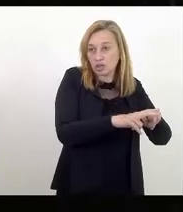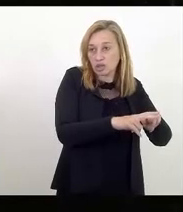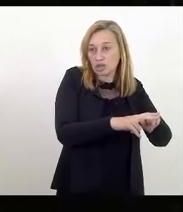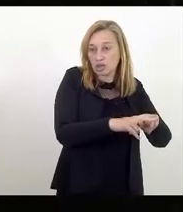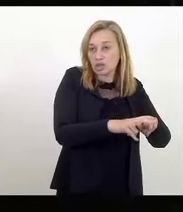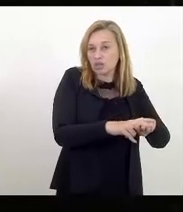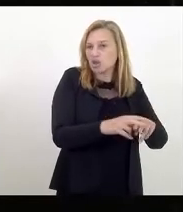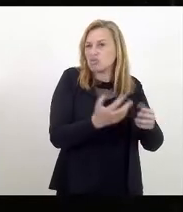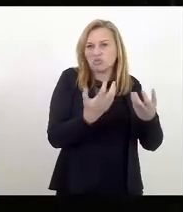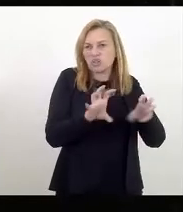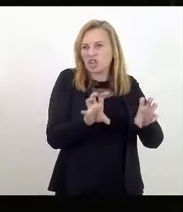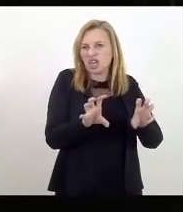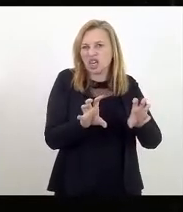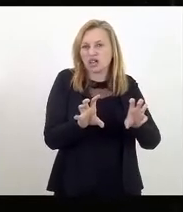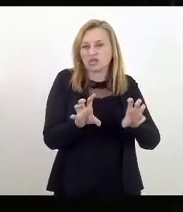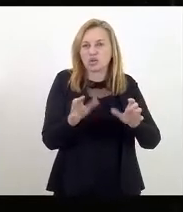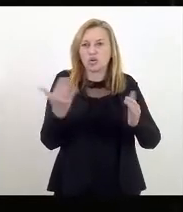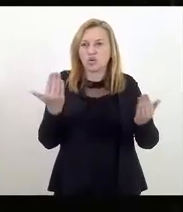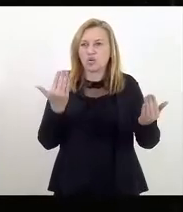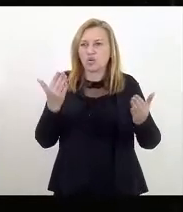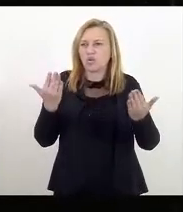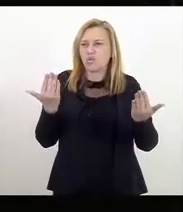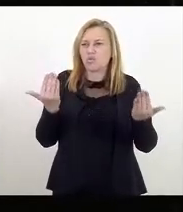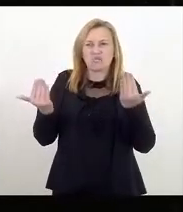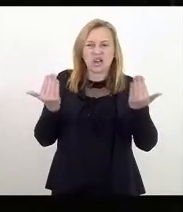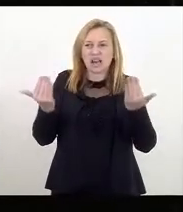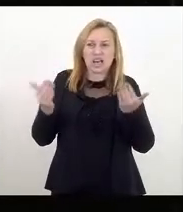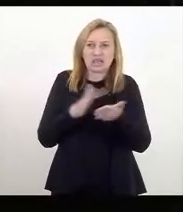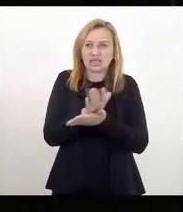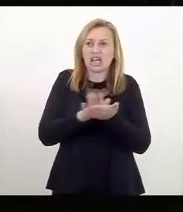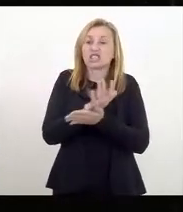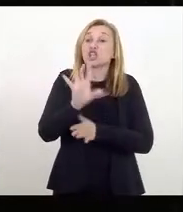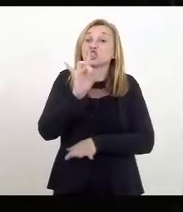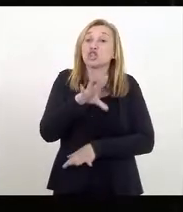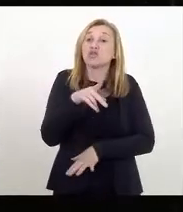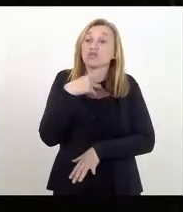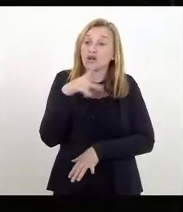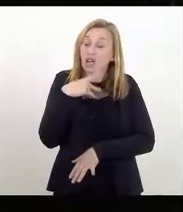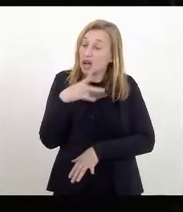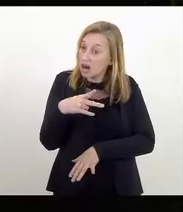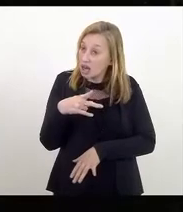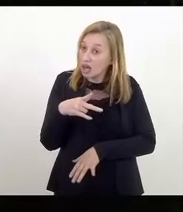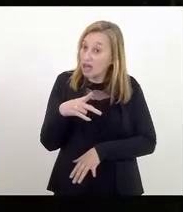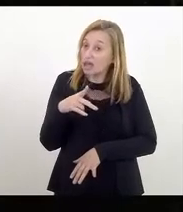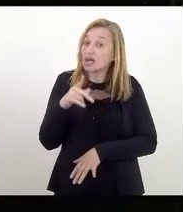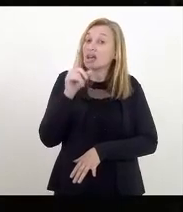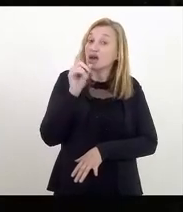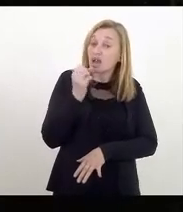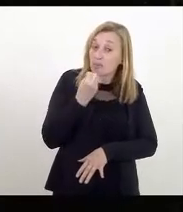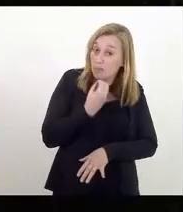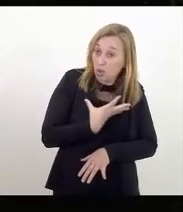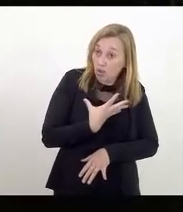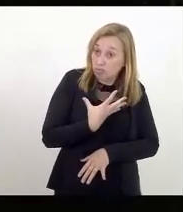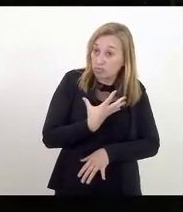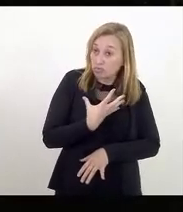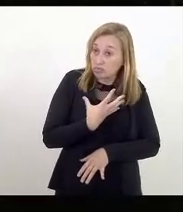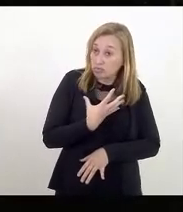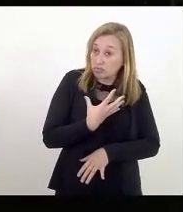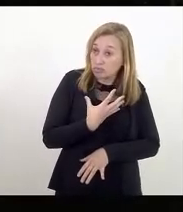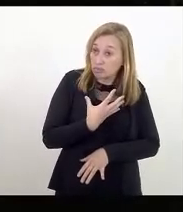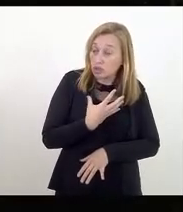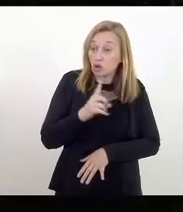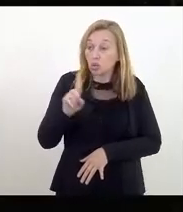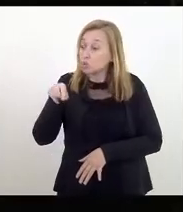fazer aqui nenhum tipo de comparação. Quero apenas dizer que seria muito bom que os outros